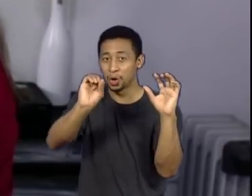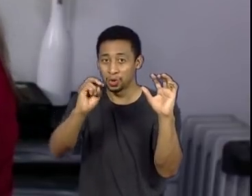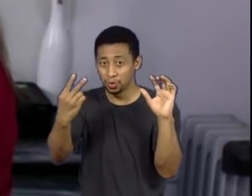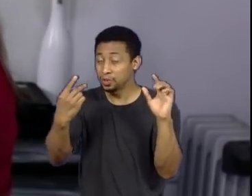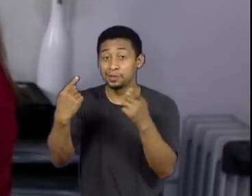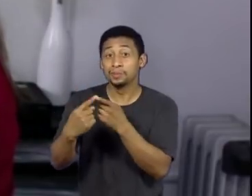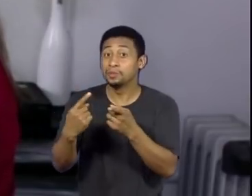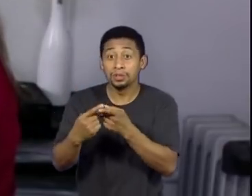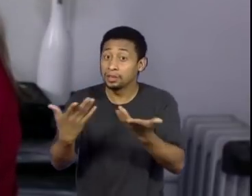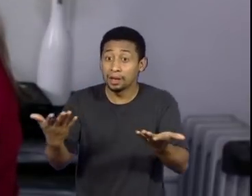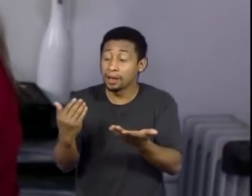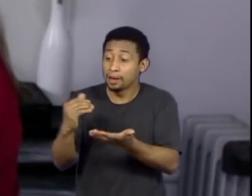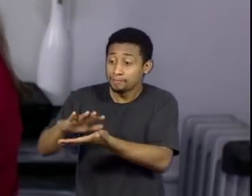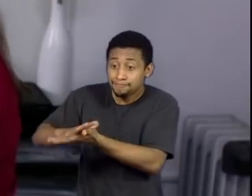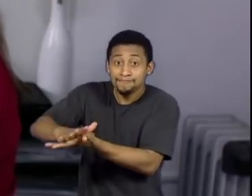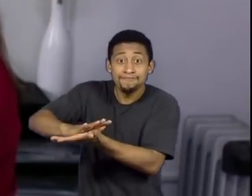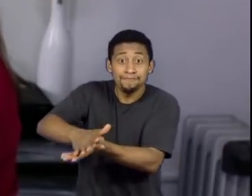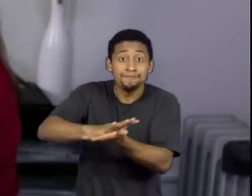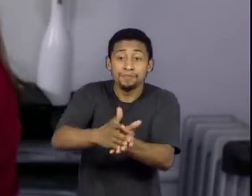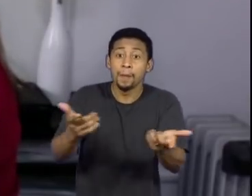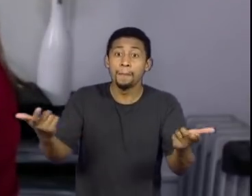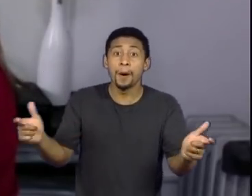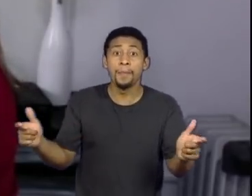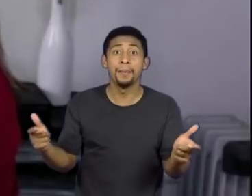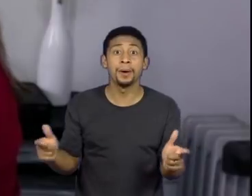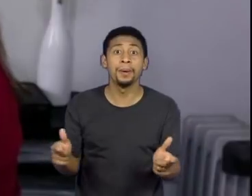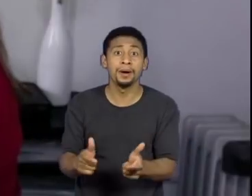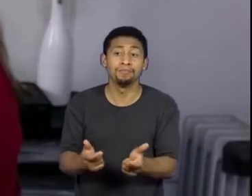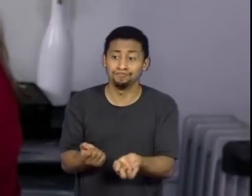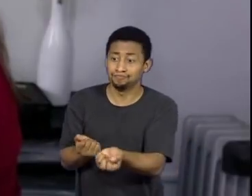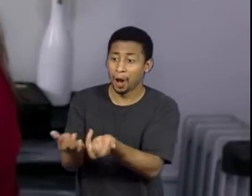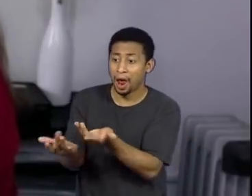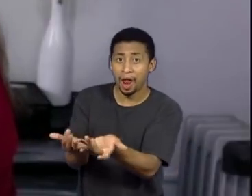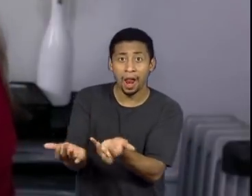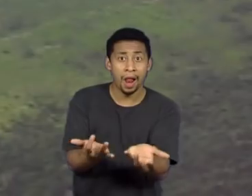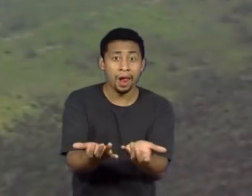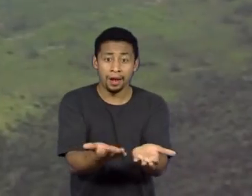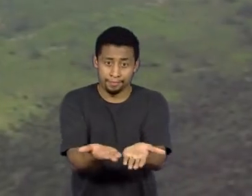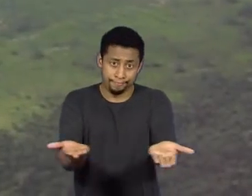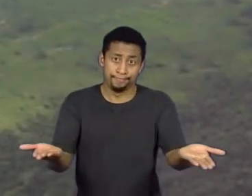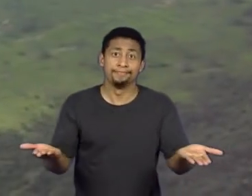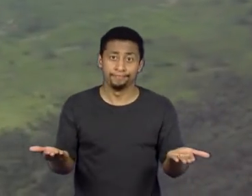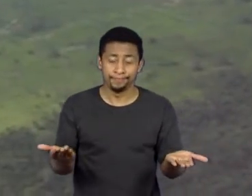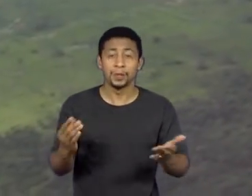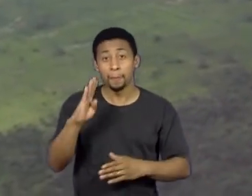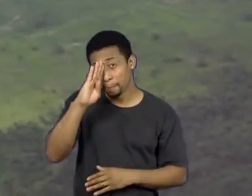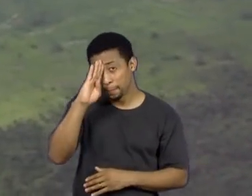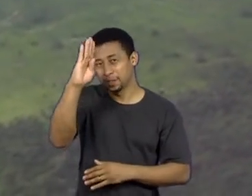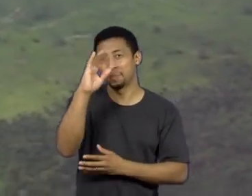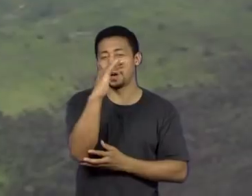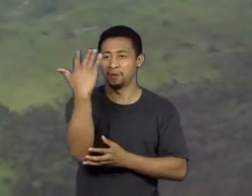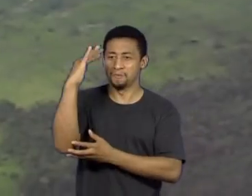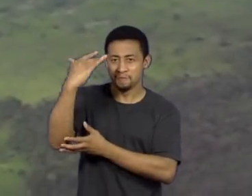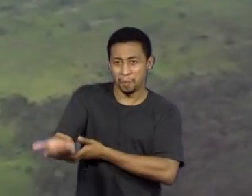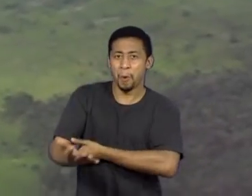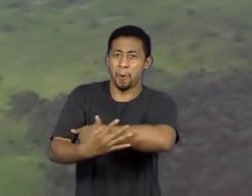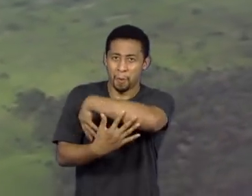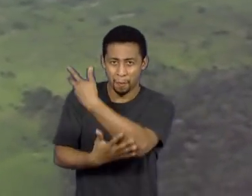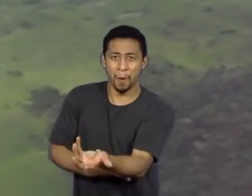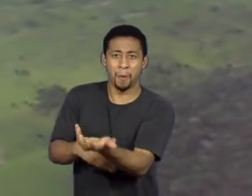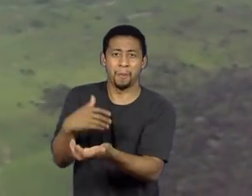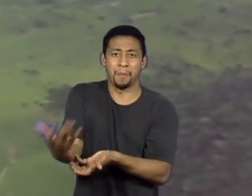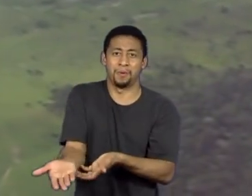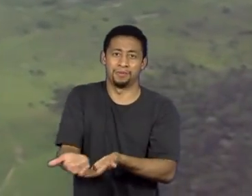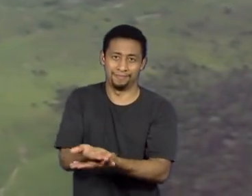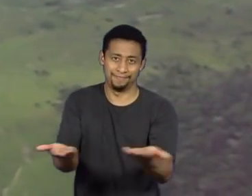das queimas da biomassa. E o que está por trás da queima da biomassa é principalmente o desmatamento. Então, se a gente